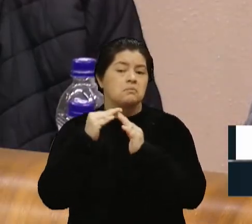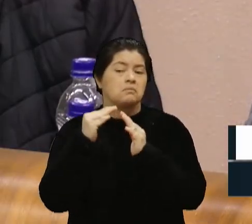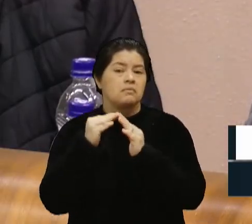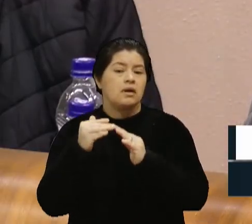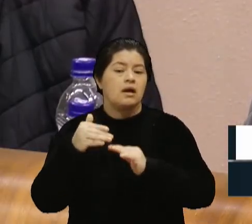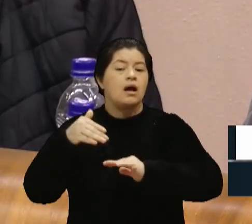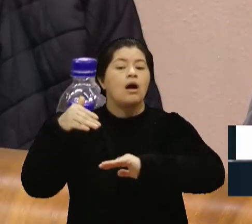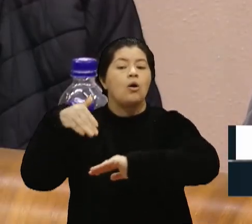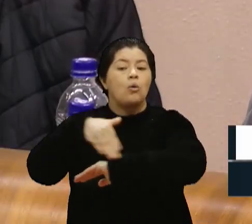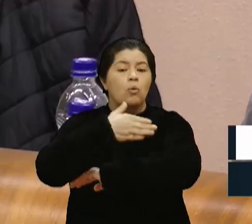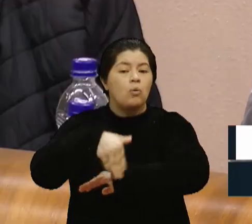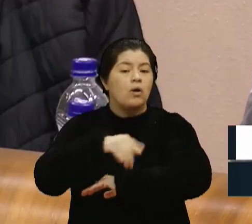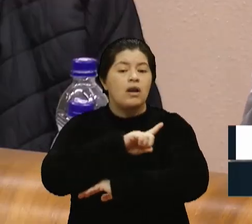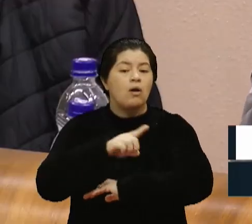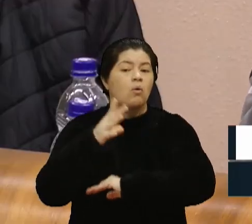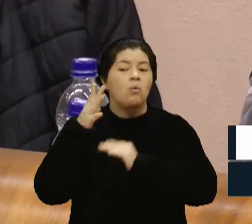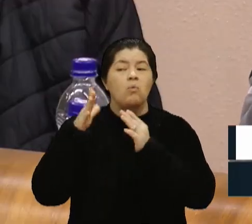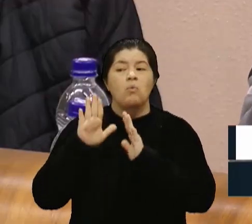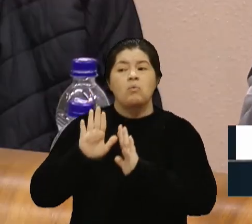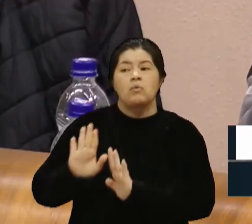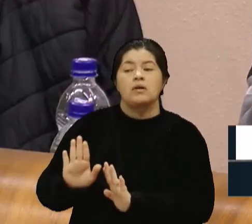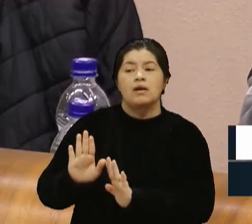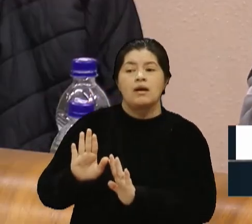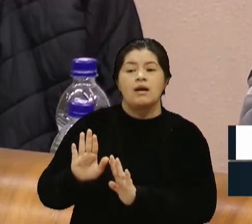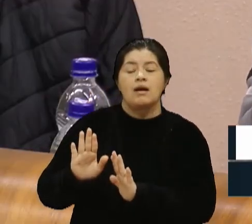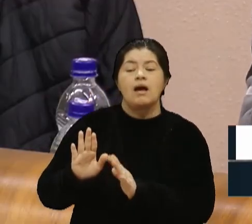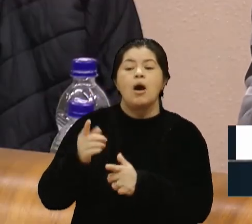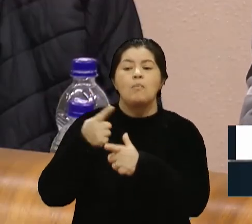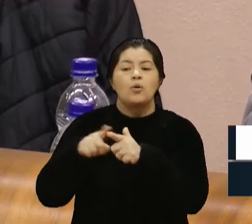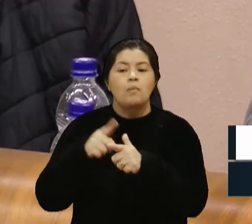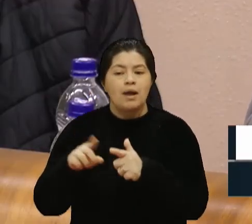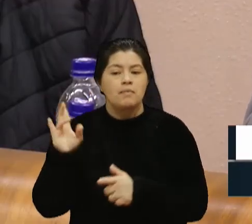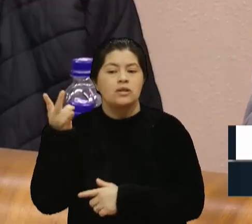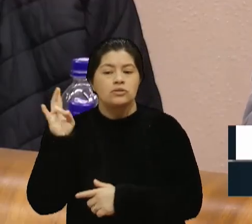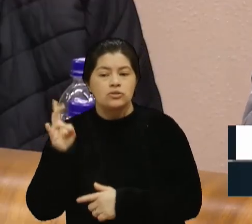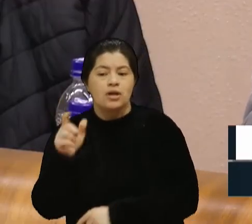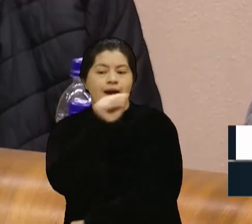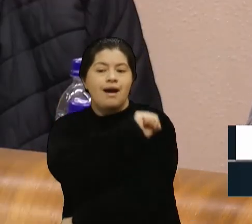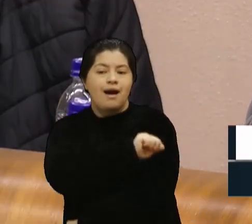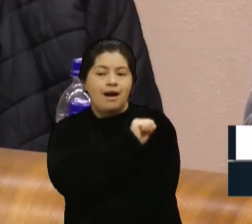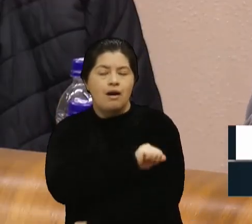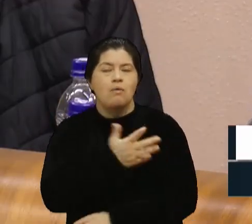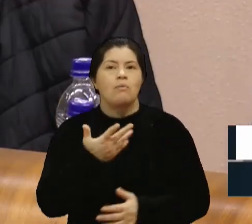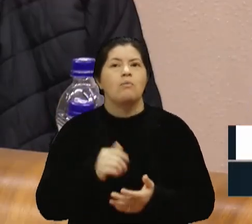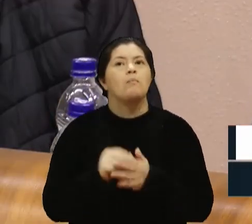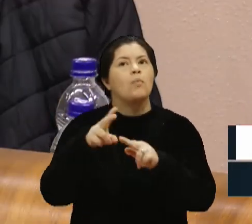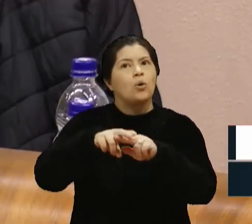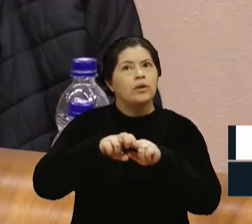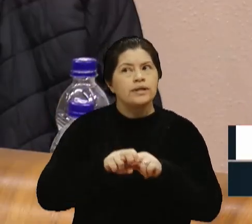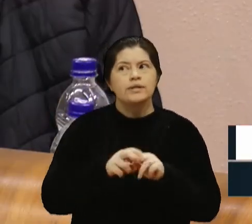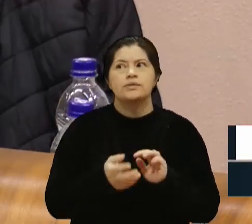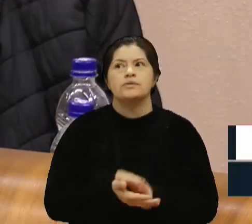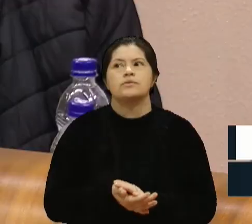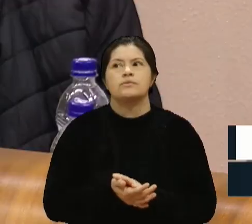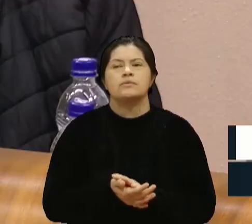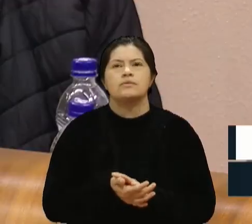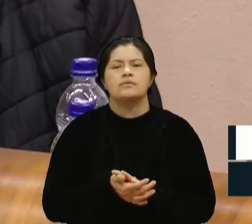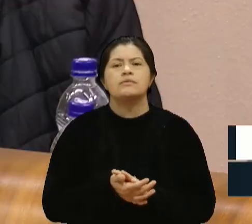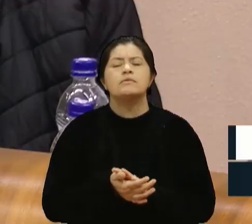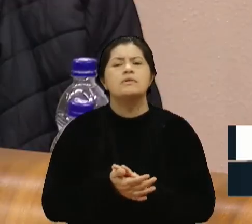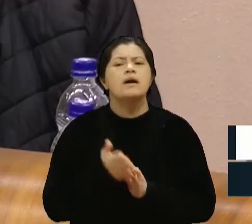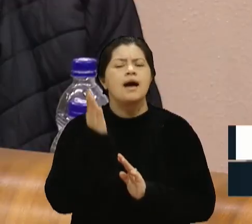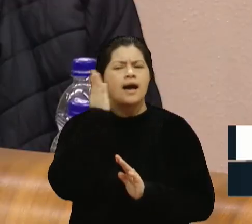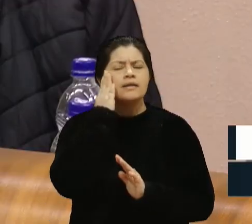de rua que não quer sair da rua é o problema da drogadição e do alcoolismo. Por isso, eu sei que foi questionado isso